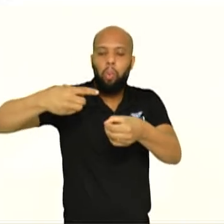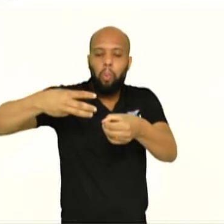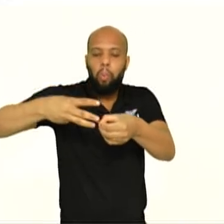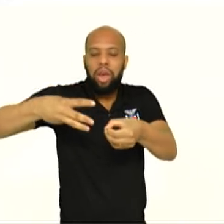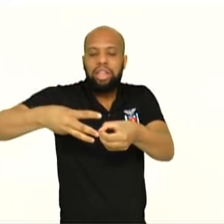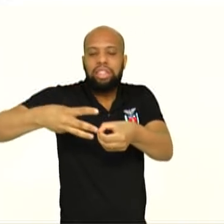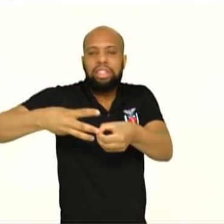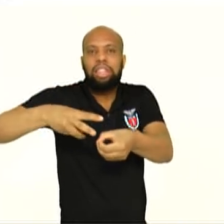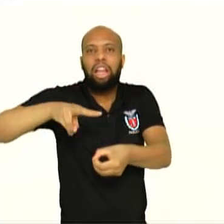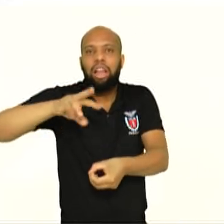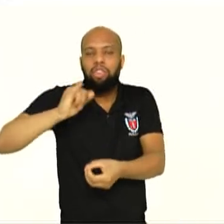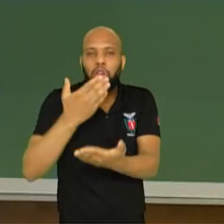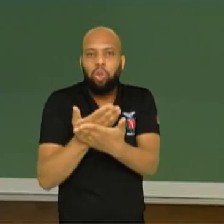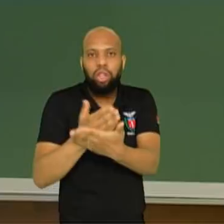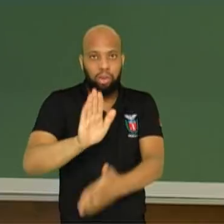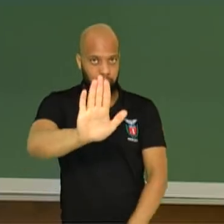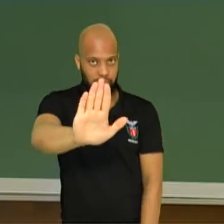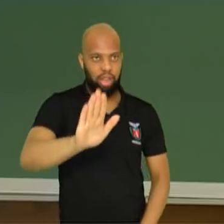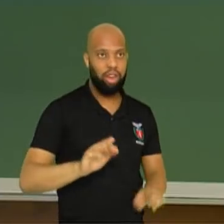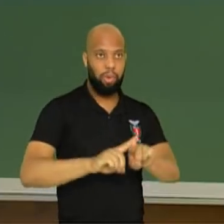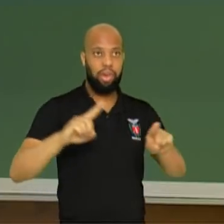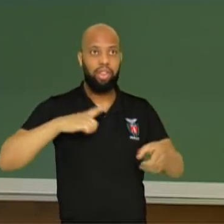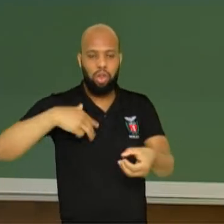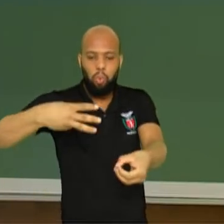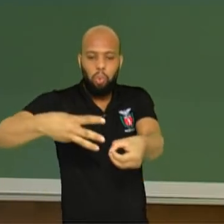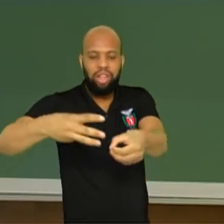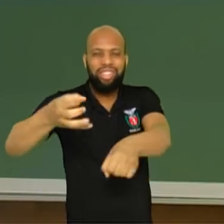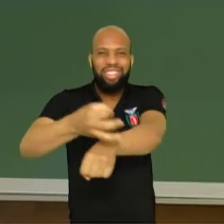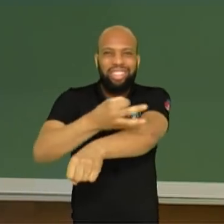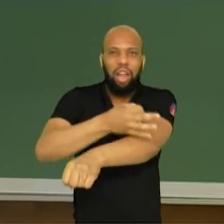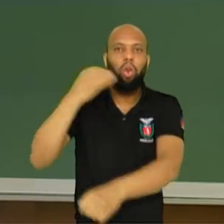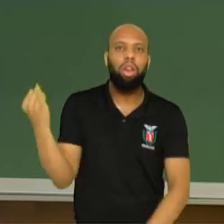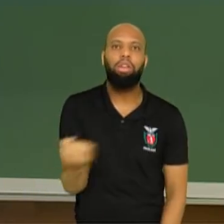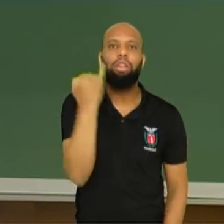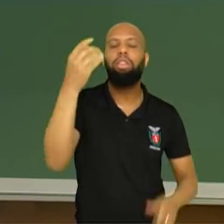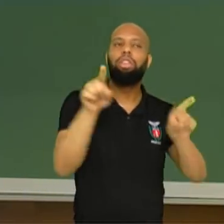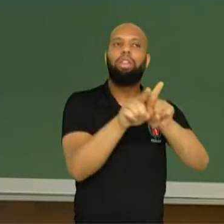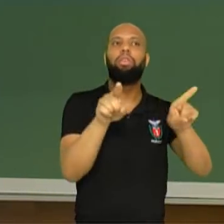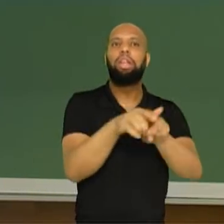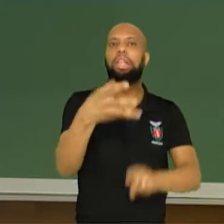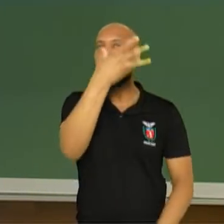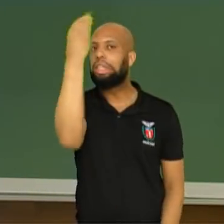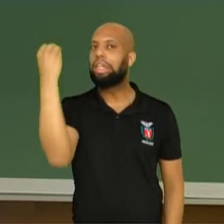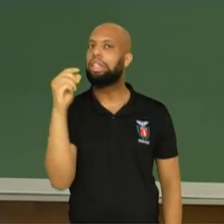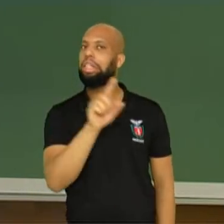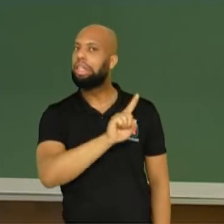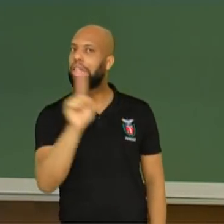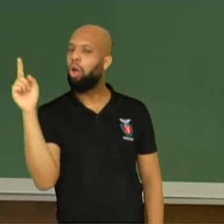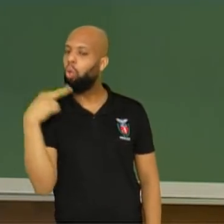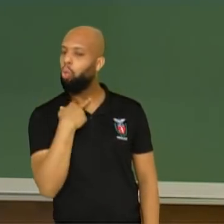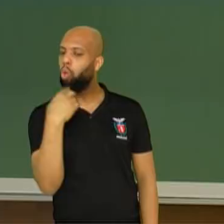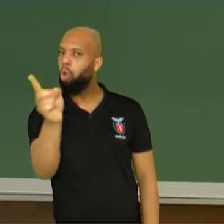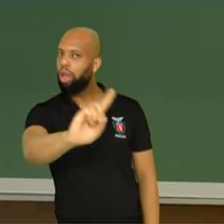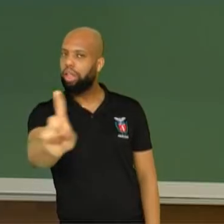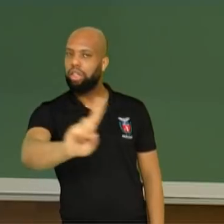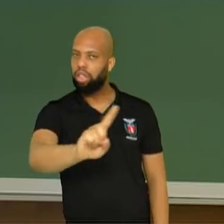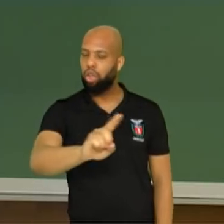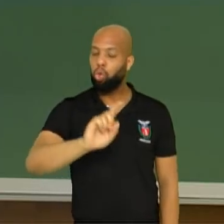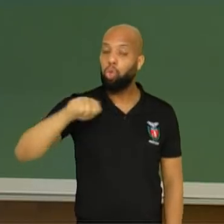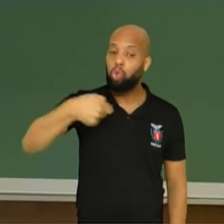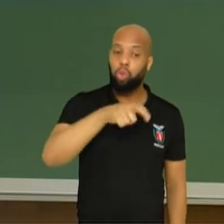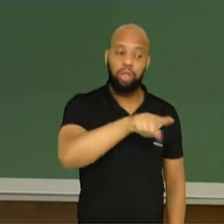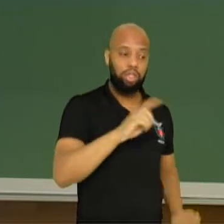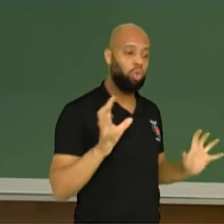gente vai falar sobre as células dela. Mas tem uma célula bem importante que você não pode esquecer nunca na sua vida falando de